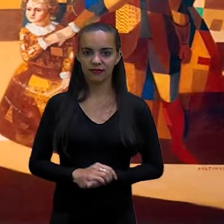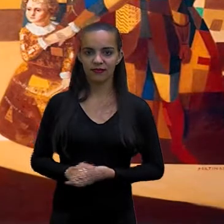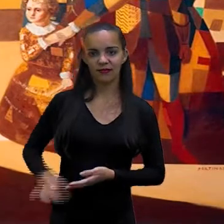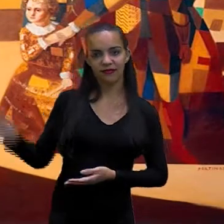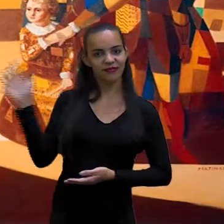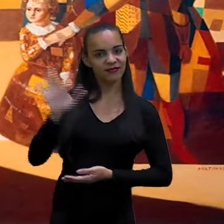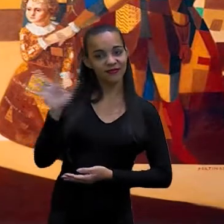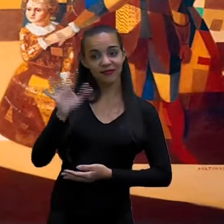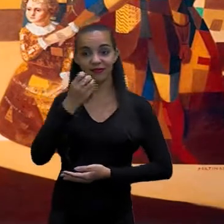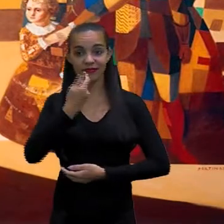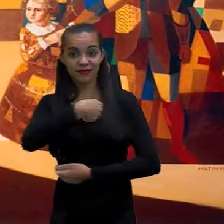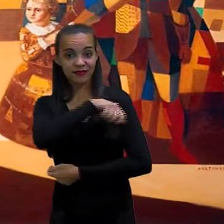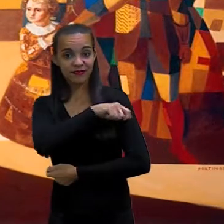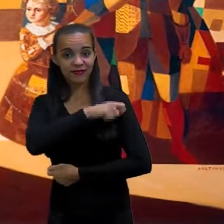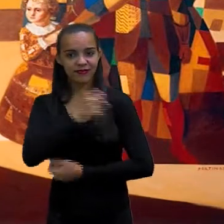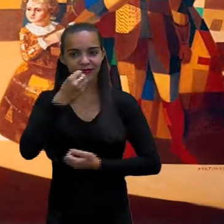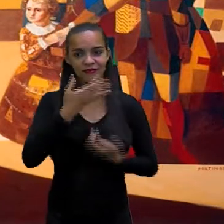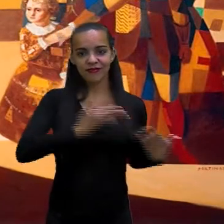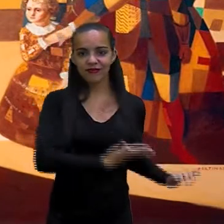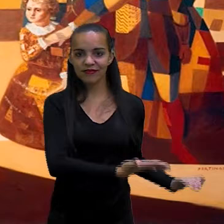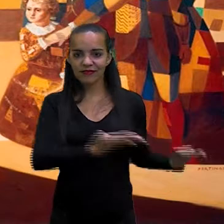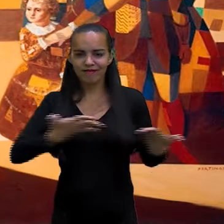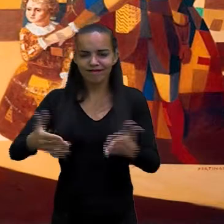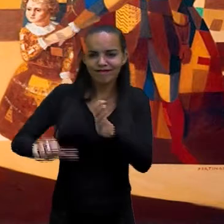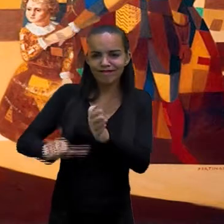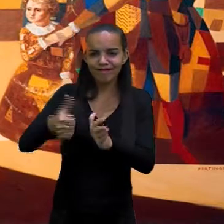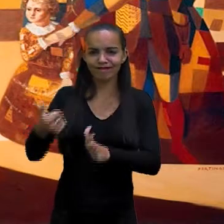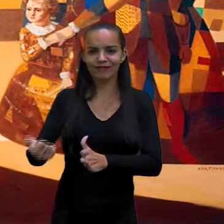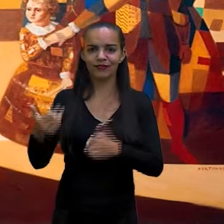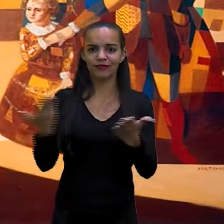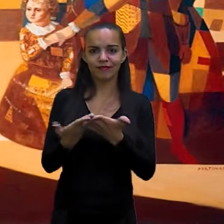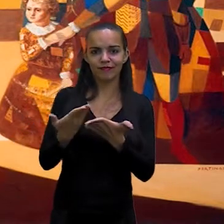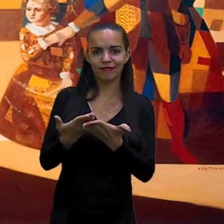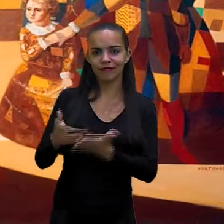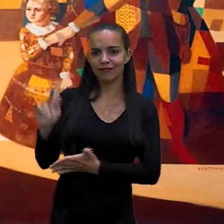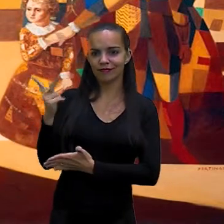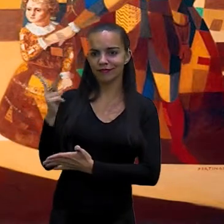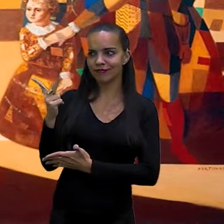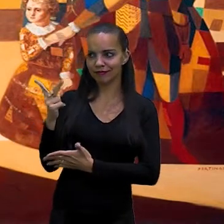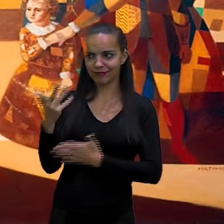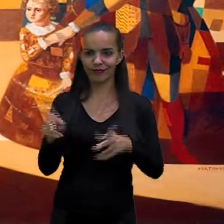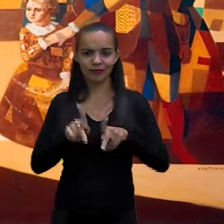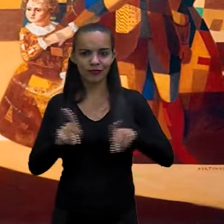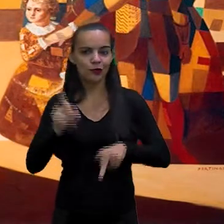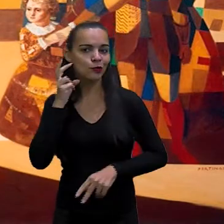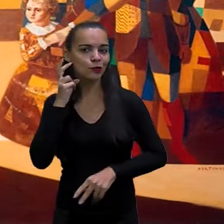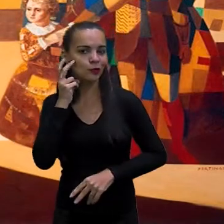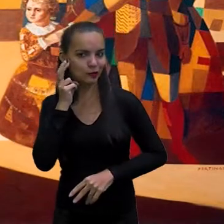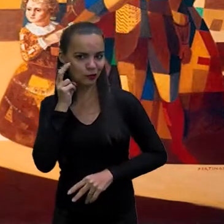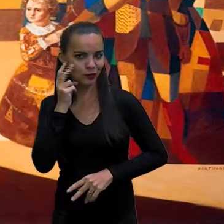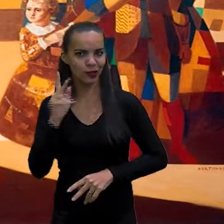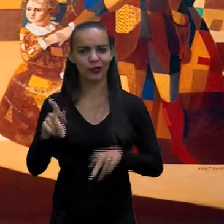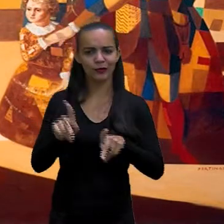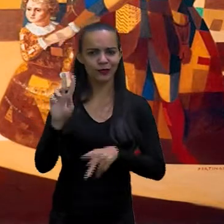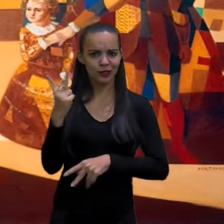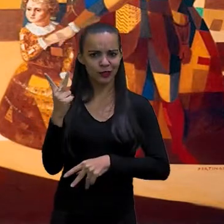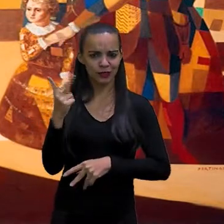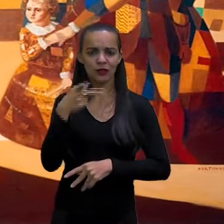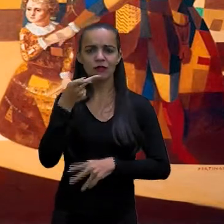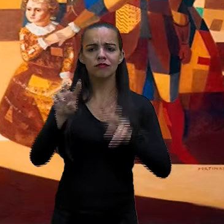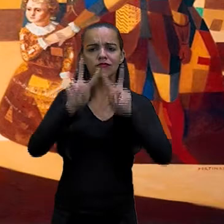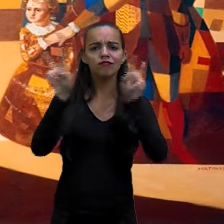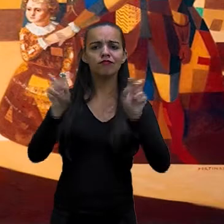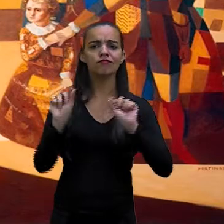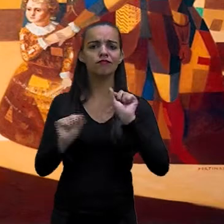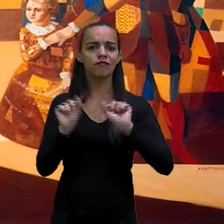Olá, estudantes! Bem-vindos a mais uma aula do 8º ano. Sou Jorge Joelito, seu professor de História. Hoje nós vamos